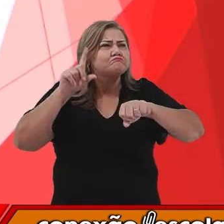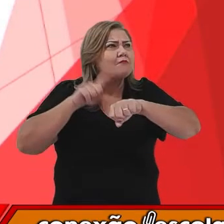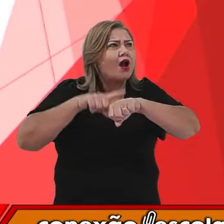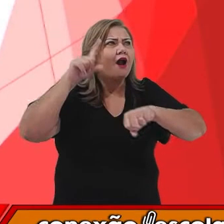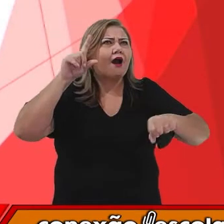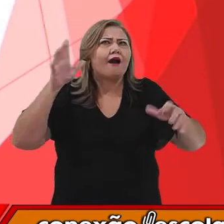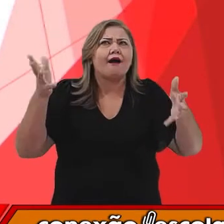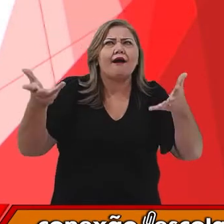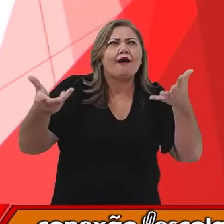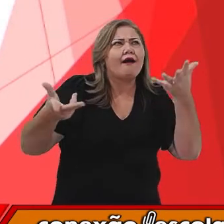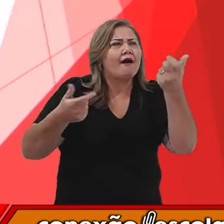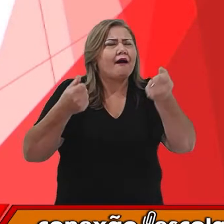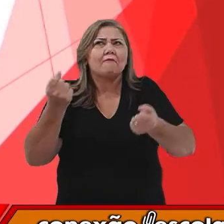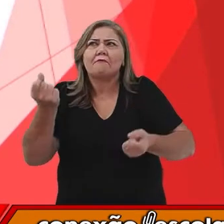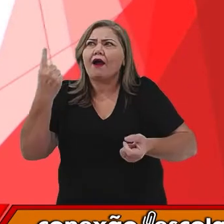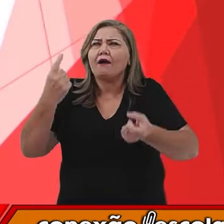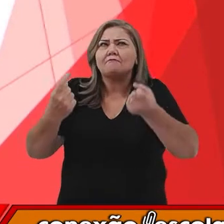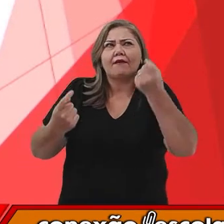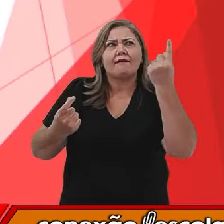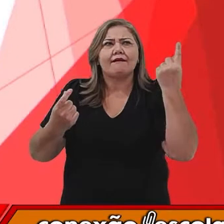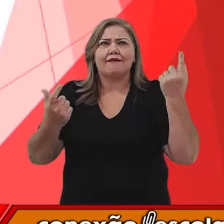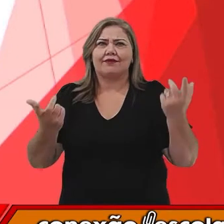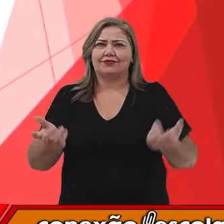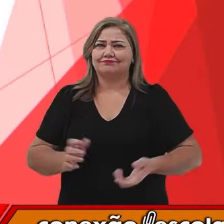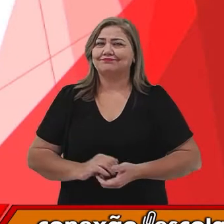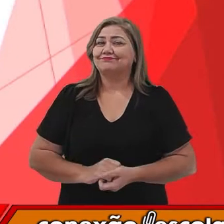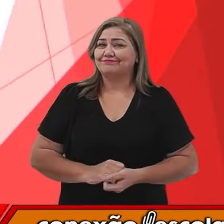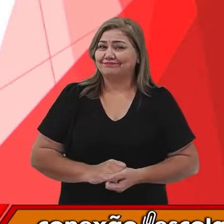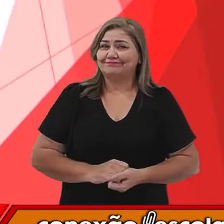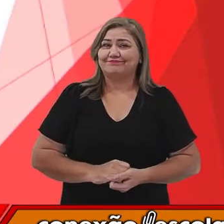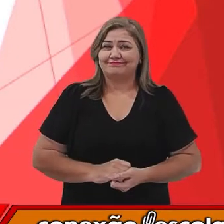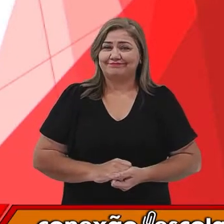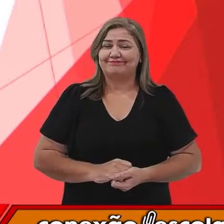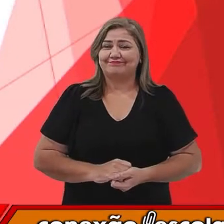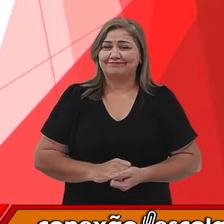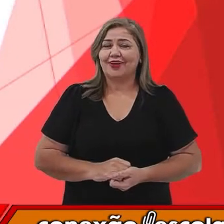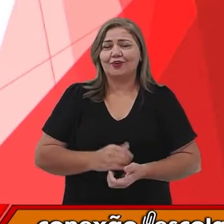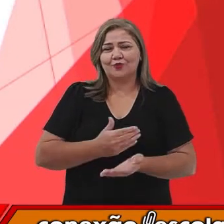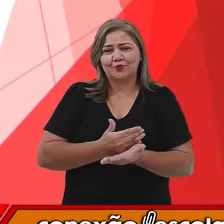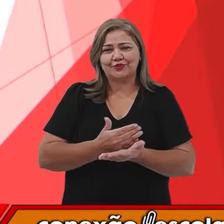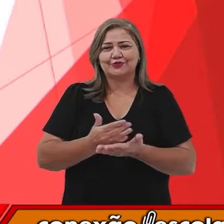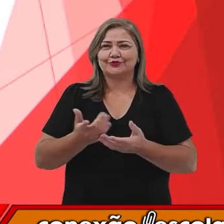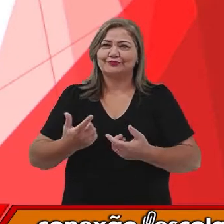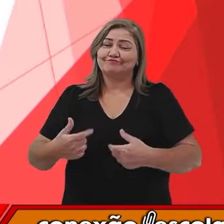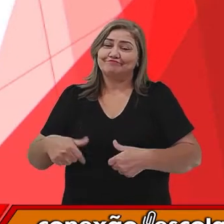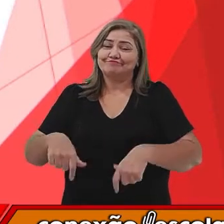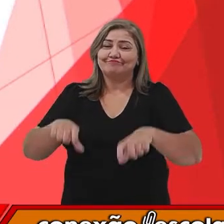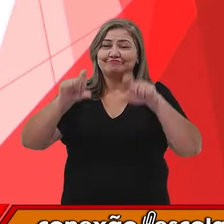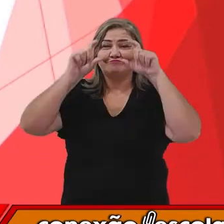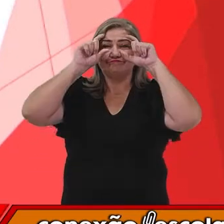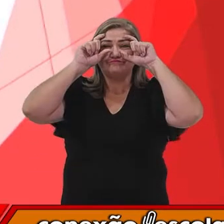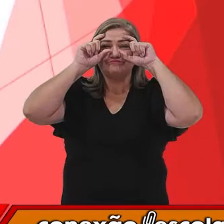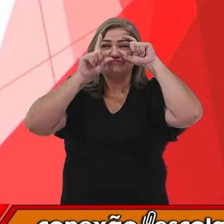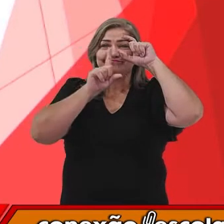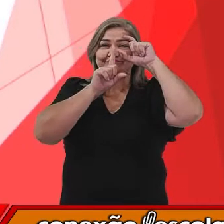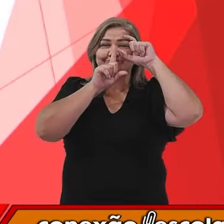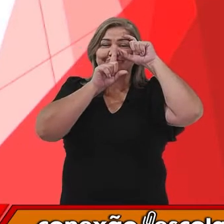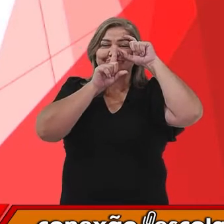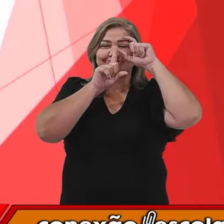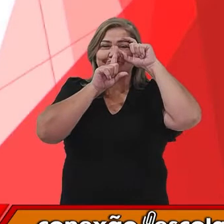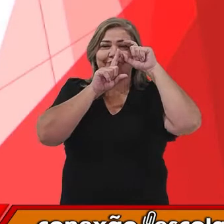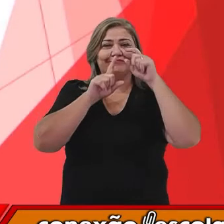maravilhosas. Coisas que você nunca viu antes. Foi assim que comecei a usar os óculos. E nunca mais